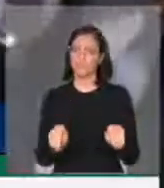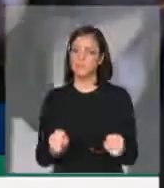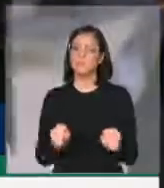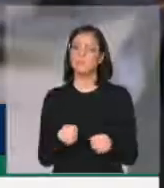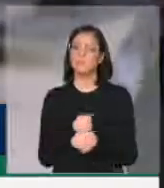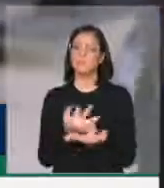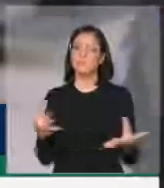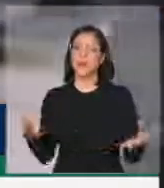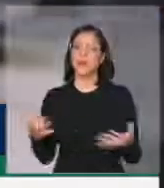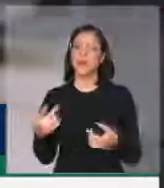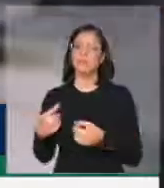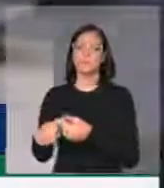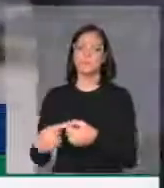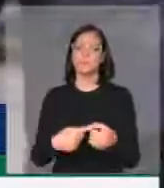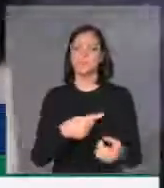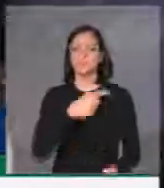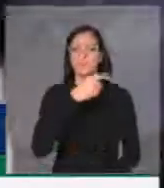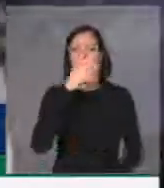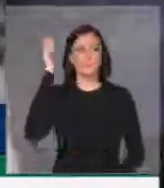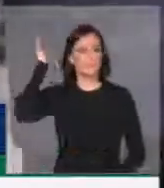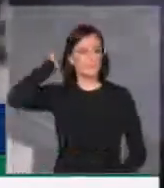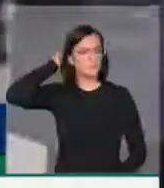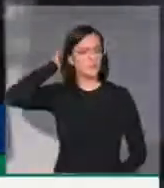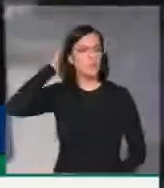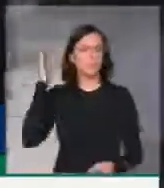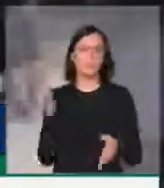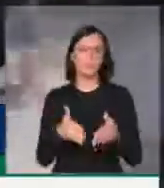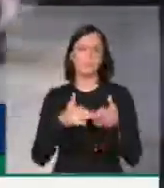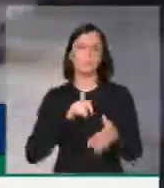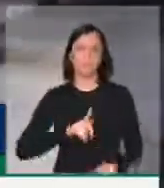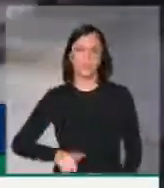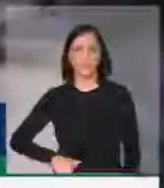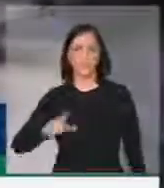do Pará, que é um estado continental. Eu faço um apelo ao governador que resolva. Obrigado, meu deputado.